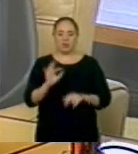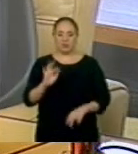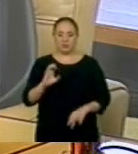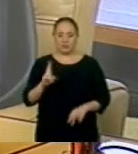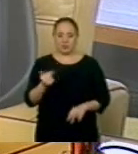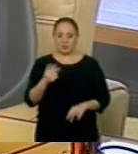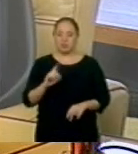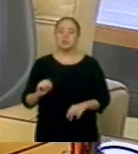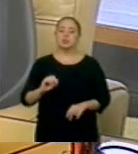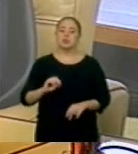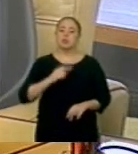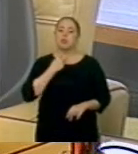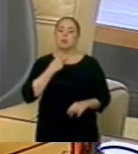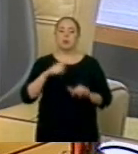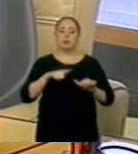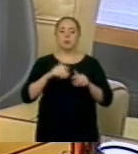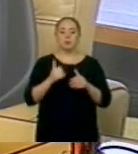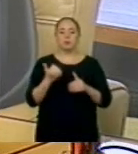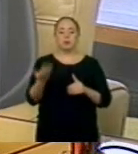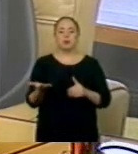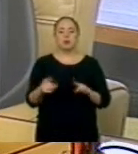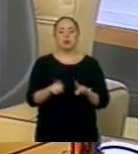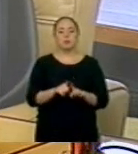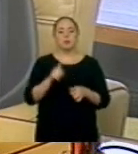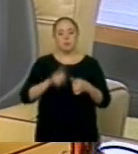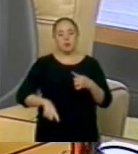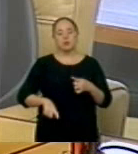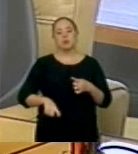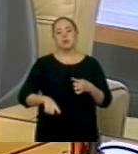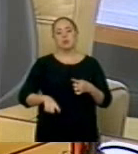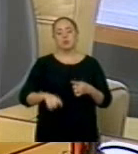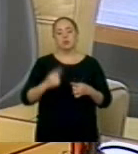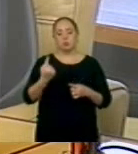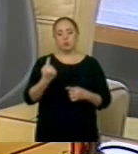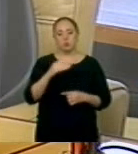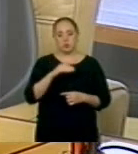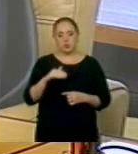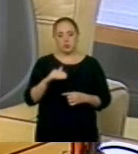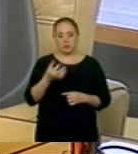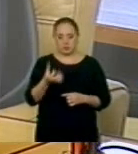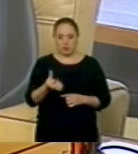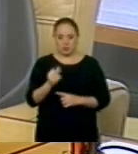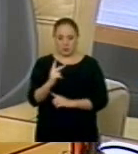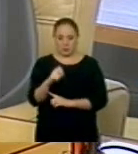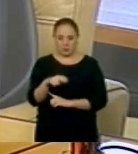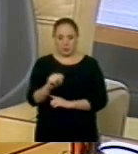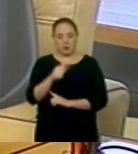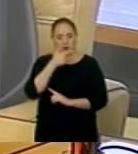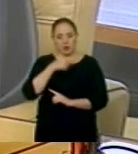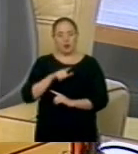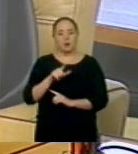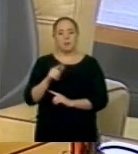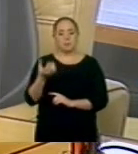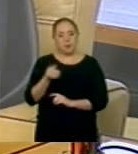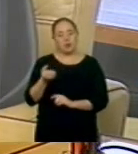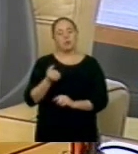o trabalho externo, diante da impossibilidade de cumprimento da fração mínima de um sexto da pena para obtenção do benefício